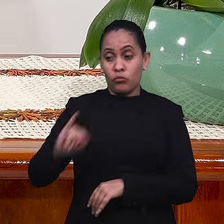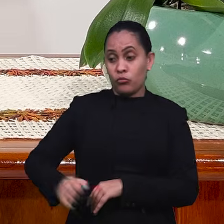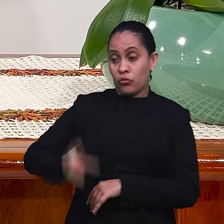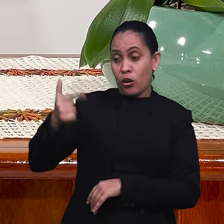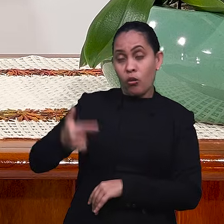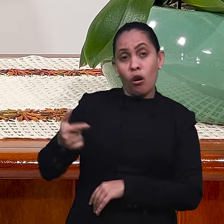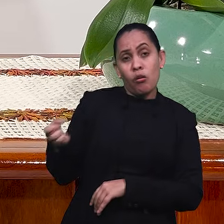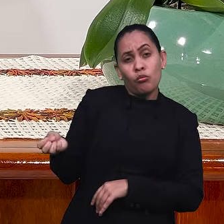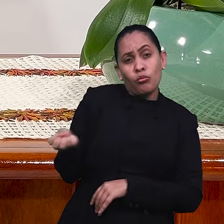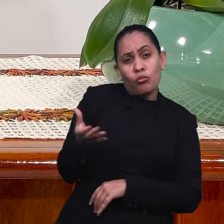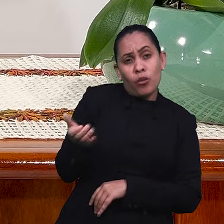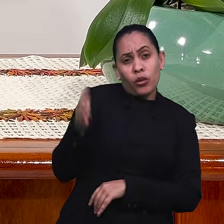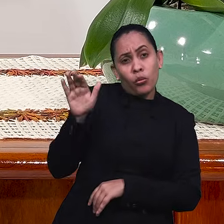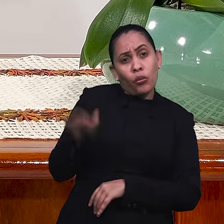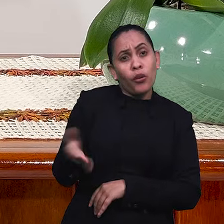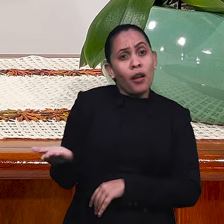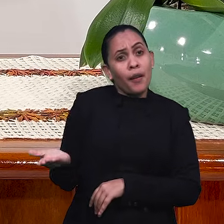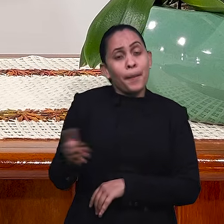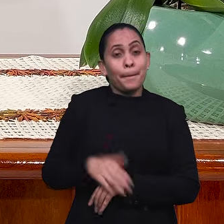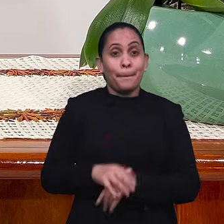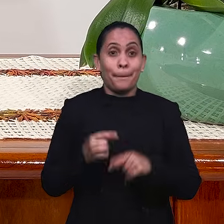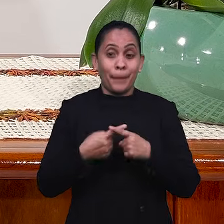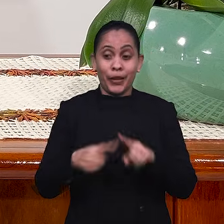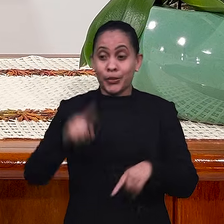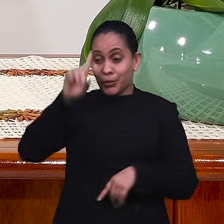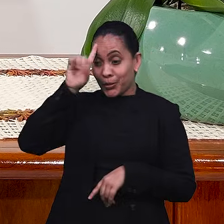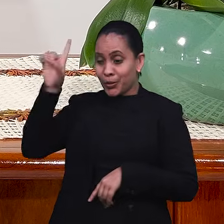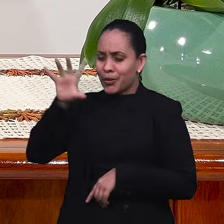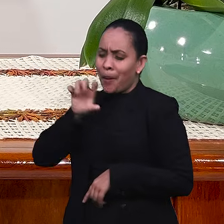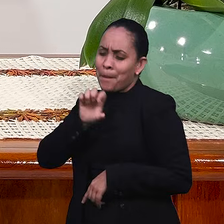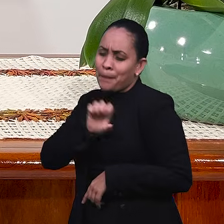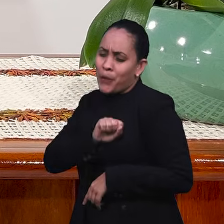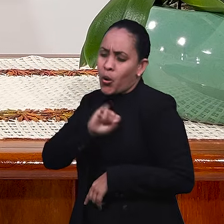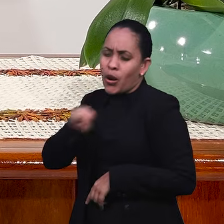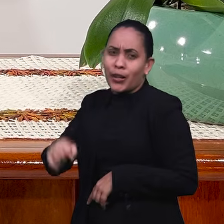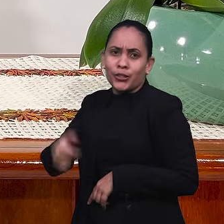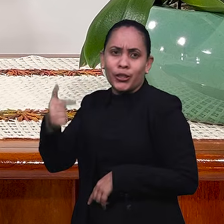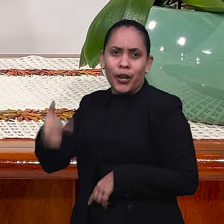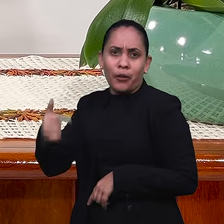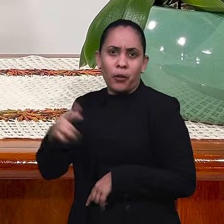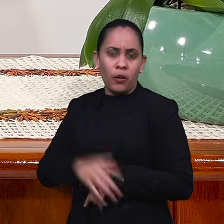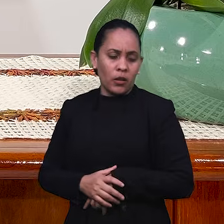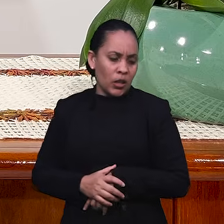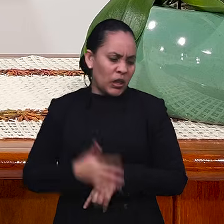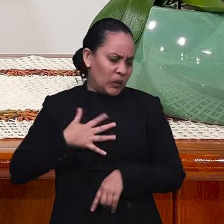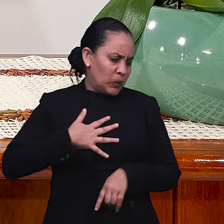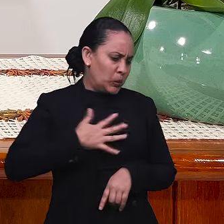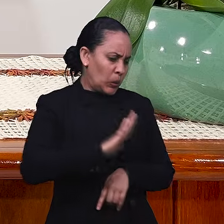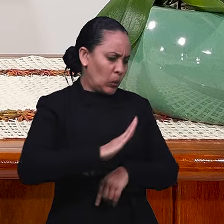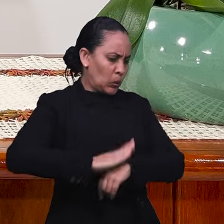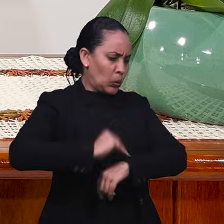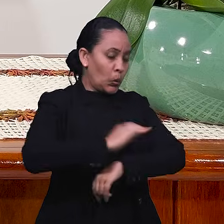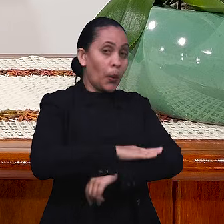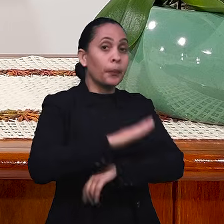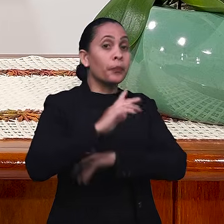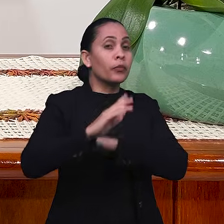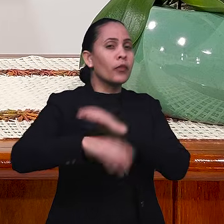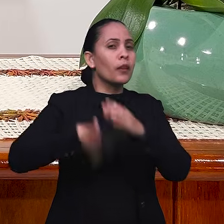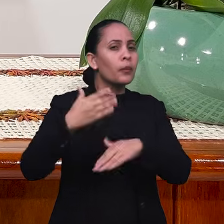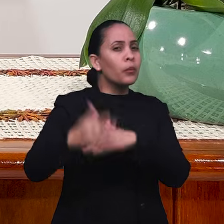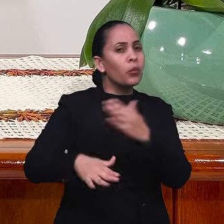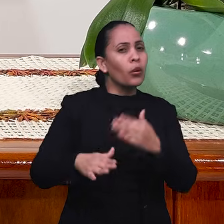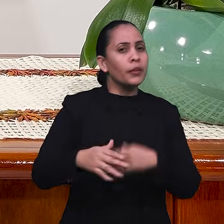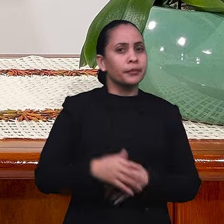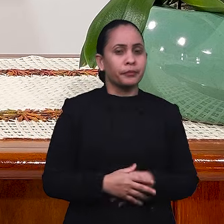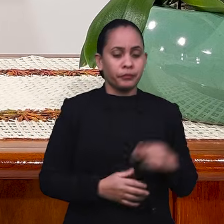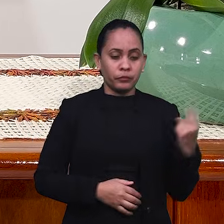mais novo, e Deus amou a Jacó, diz a palavra, e se aborreceu de Esaú. Mais tarde, eles mostraram